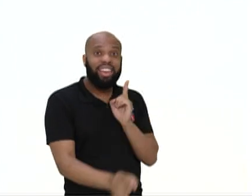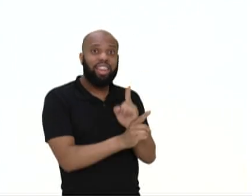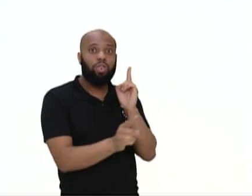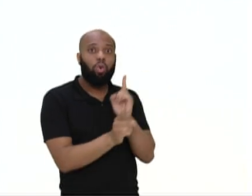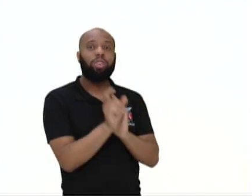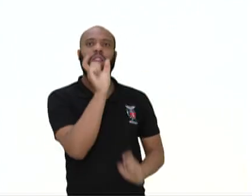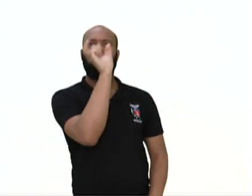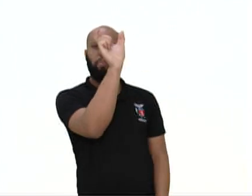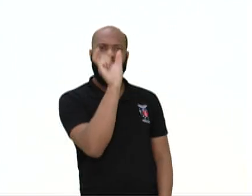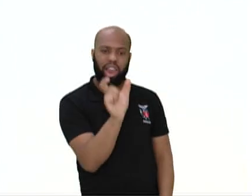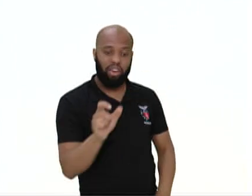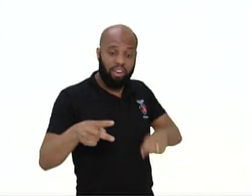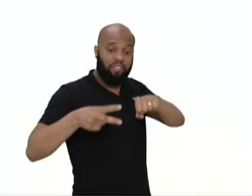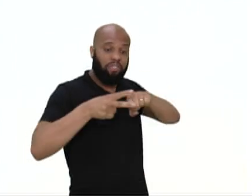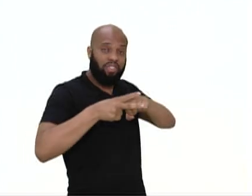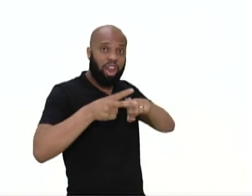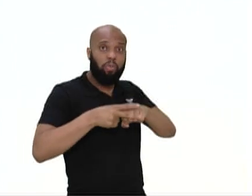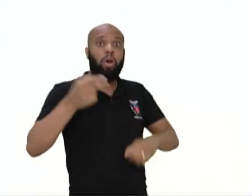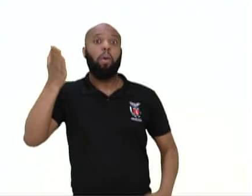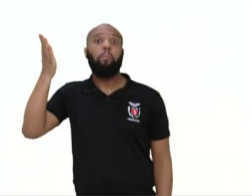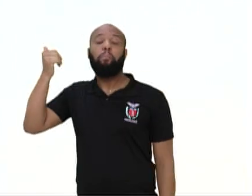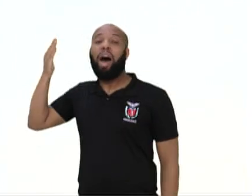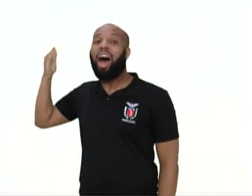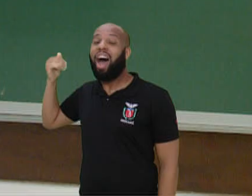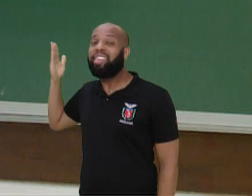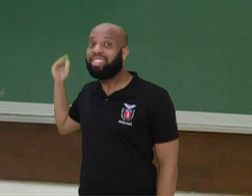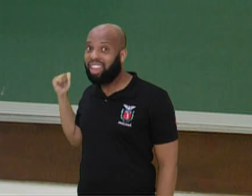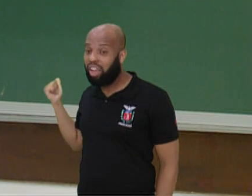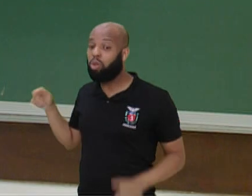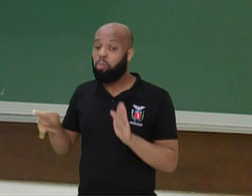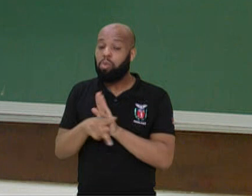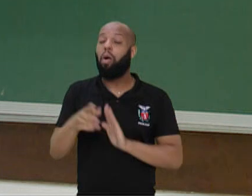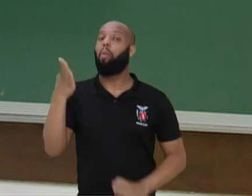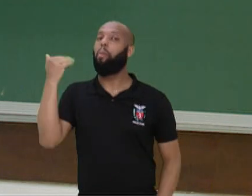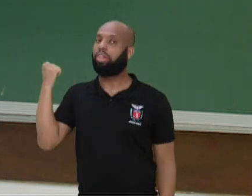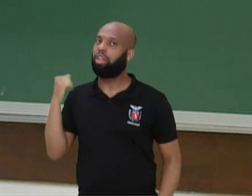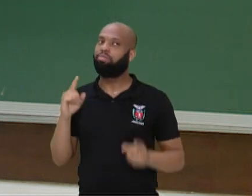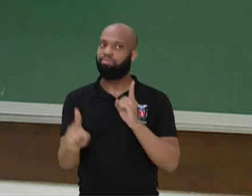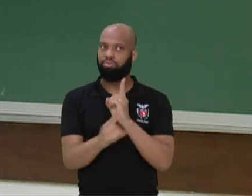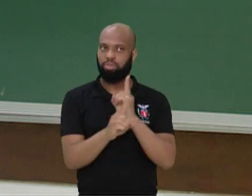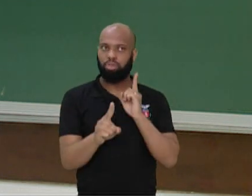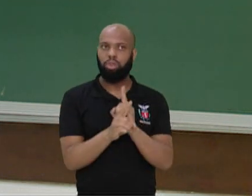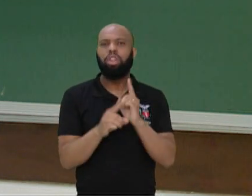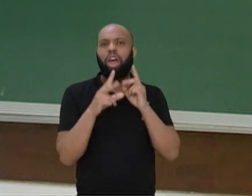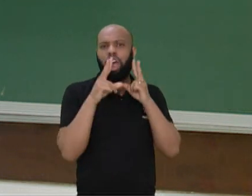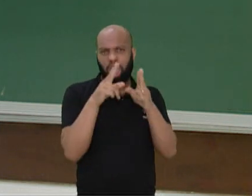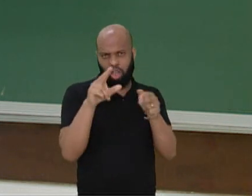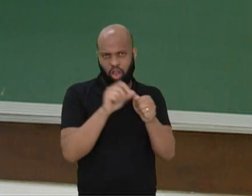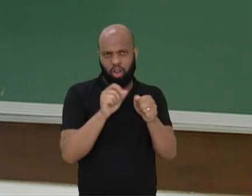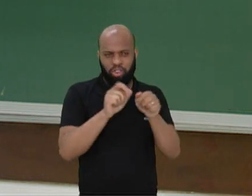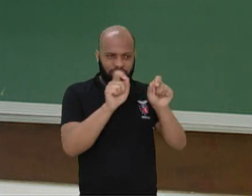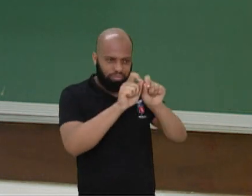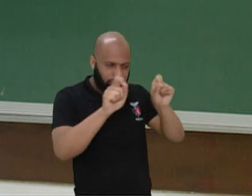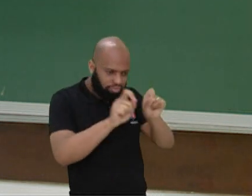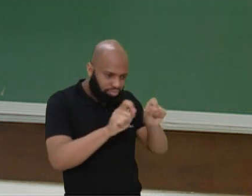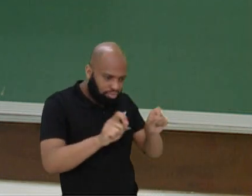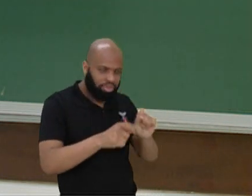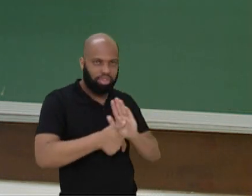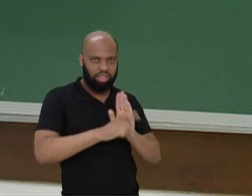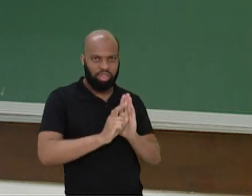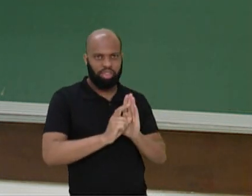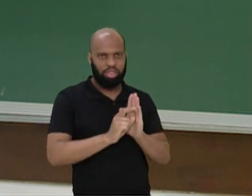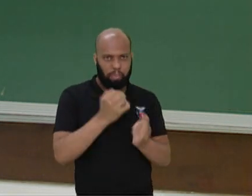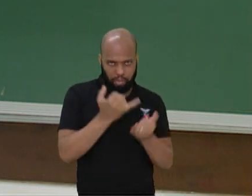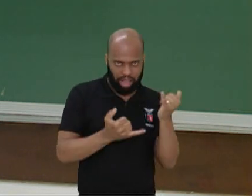quê? Vocês vão procurar as ações, os verbos que estejam no passado, igual nós fizemos no exercício anterior, é